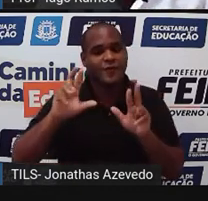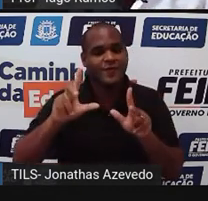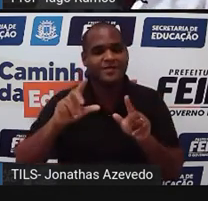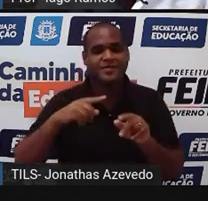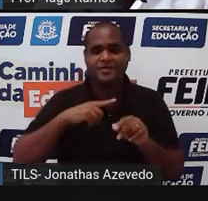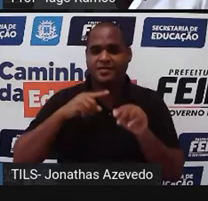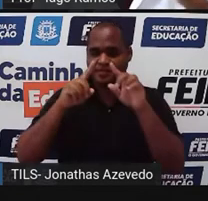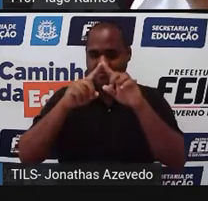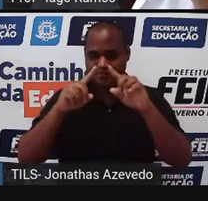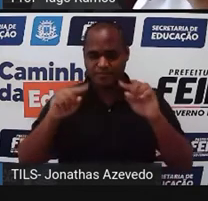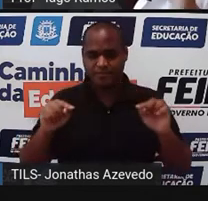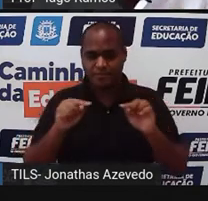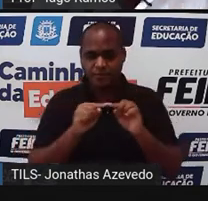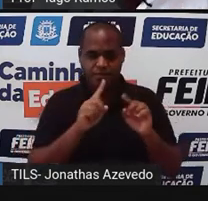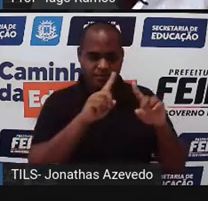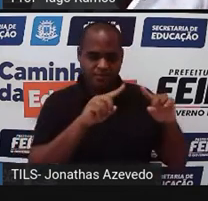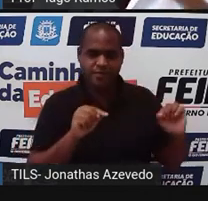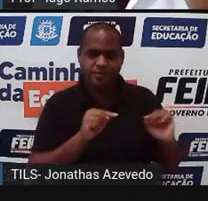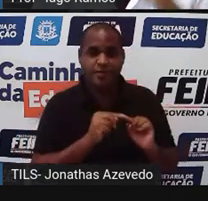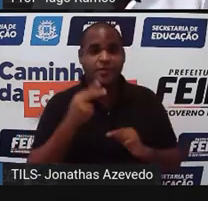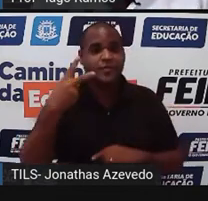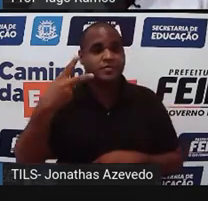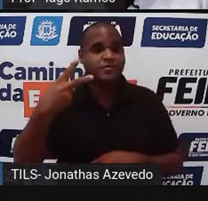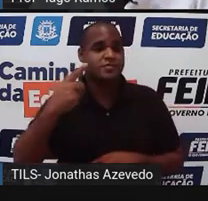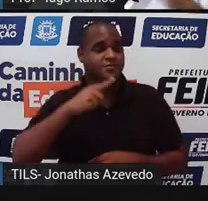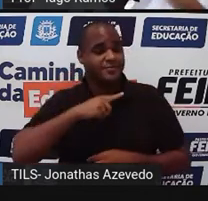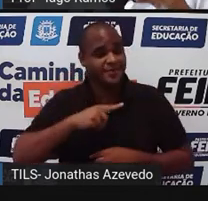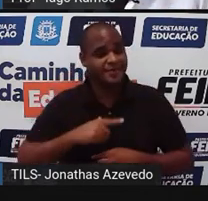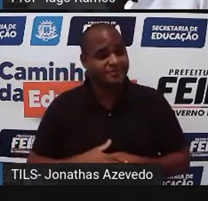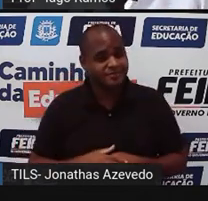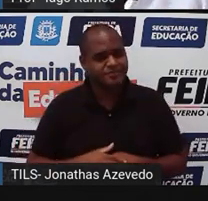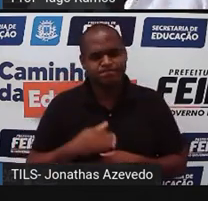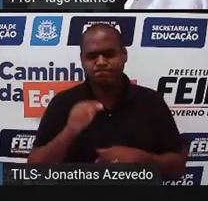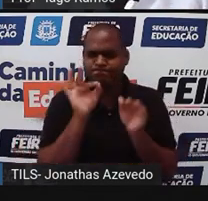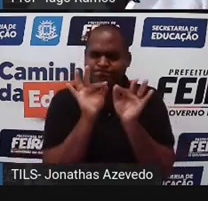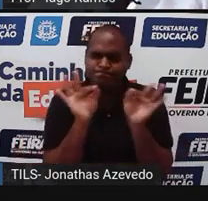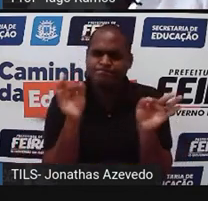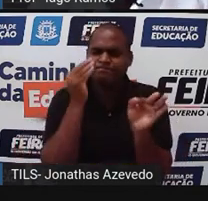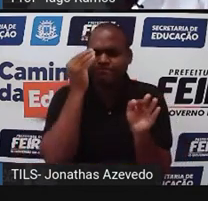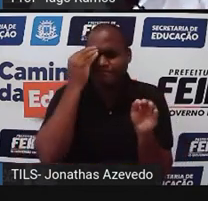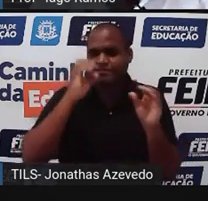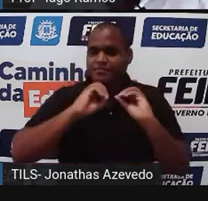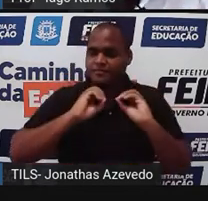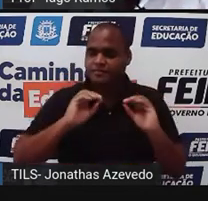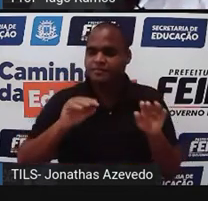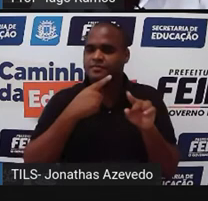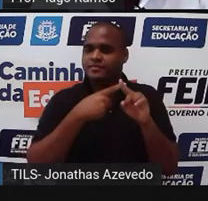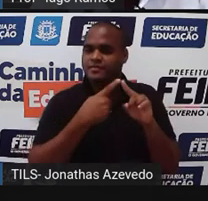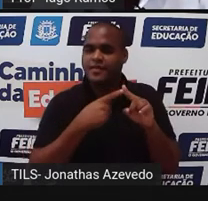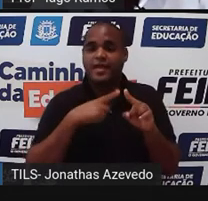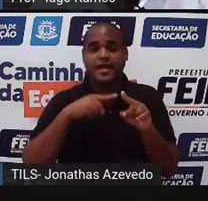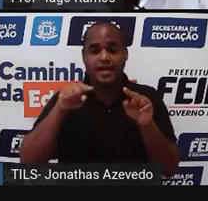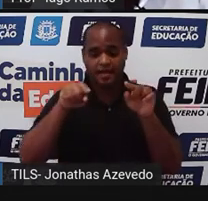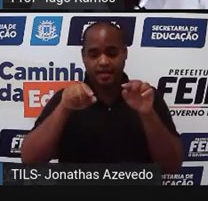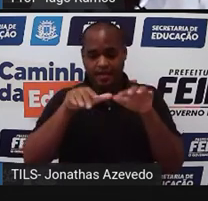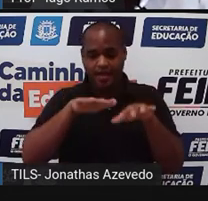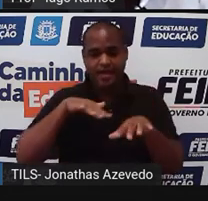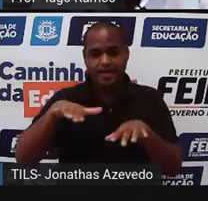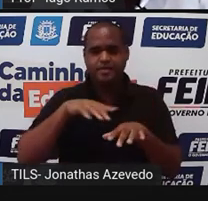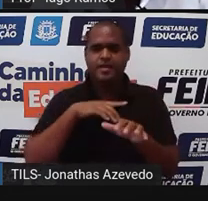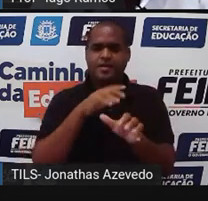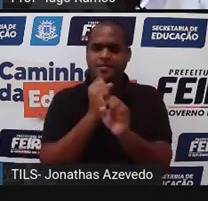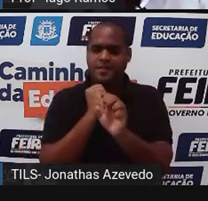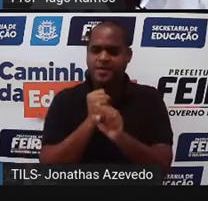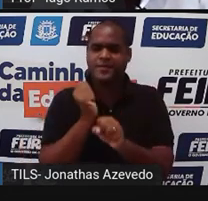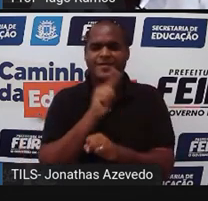Olha só como é simples de entender o porquê que a área de um triângulo se calcula dessa forma